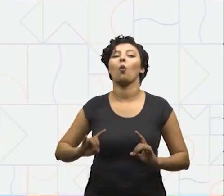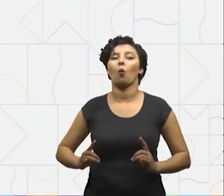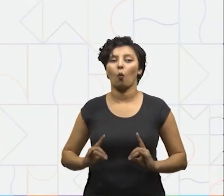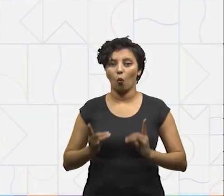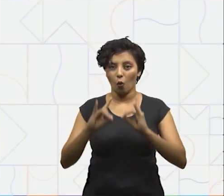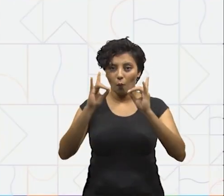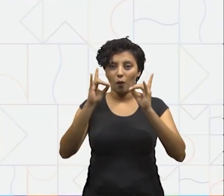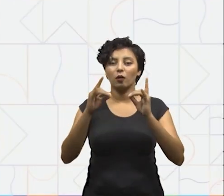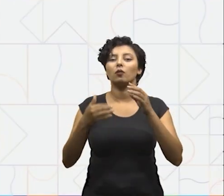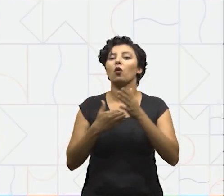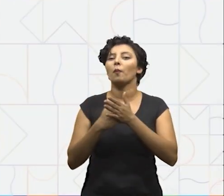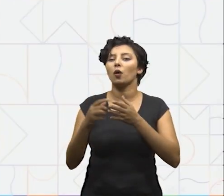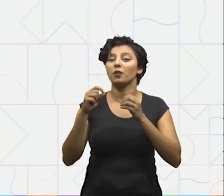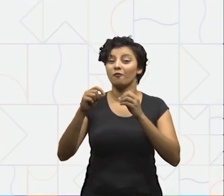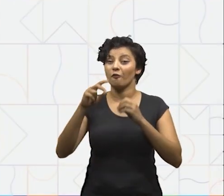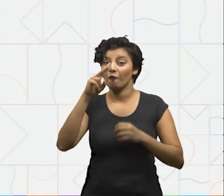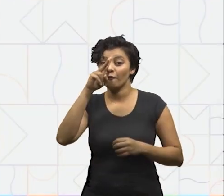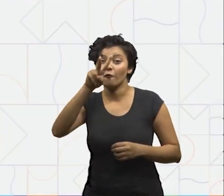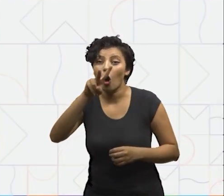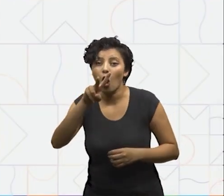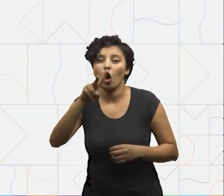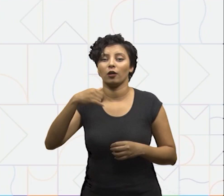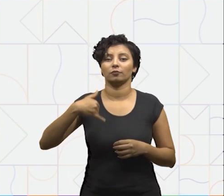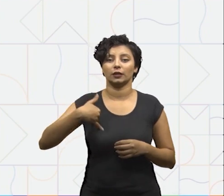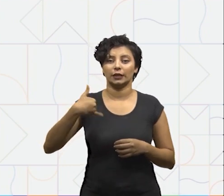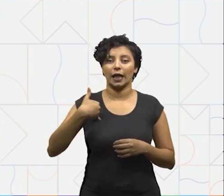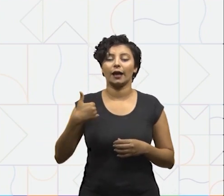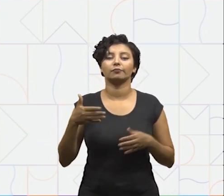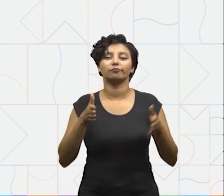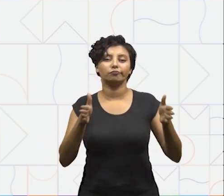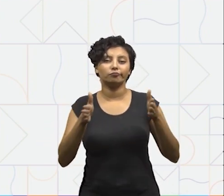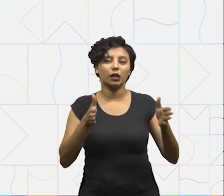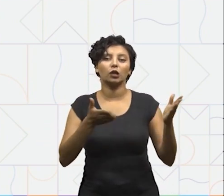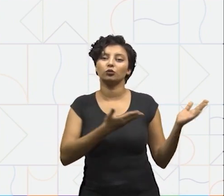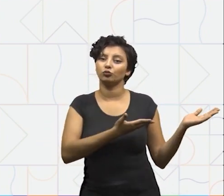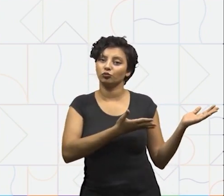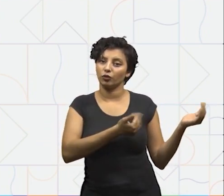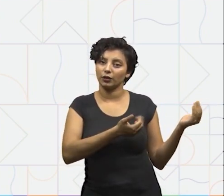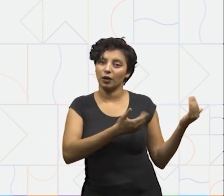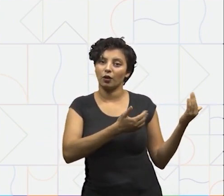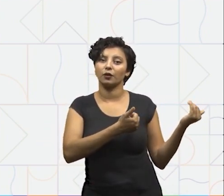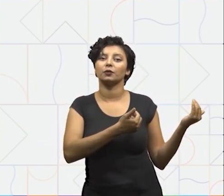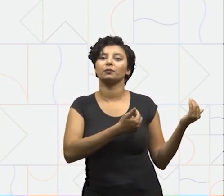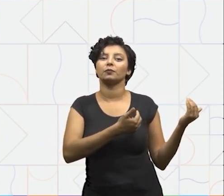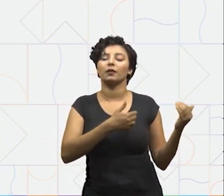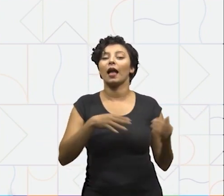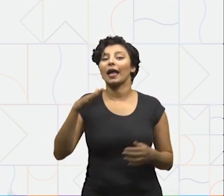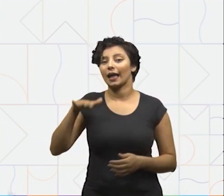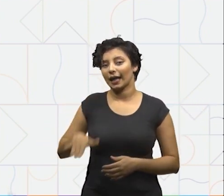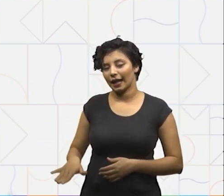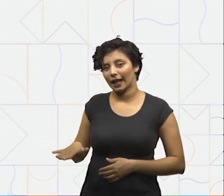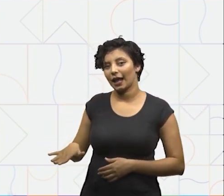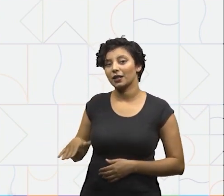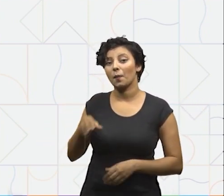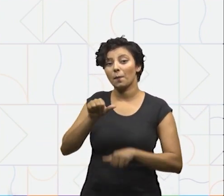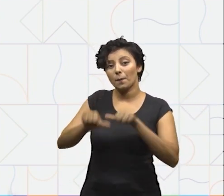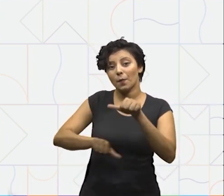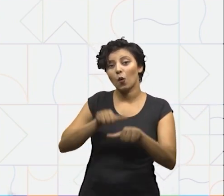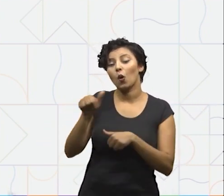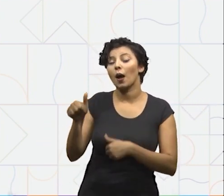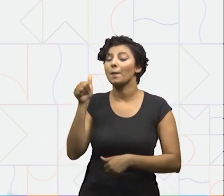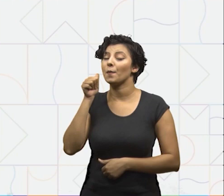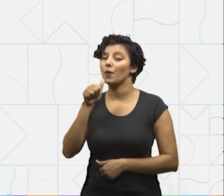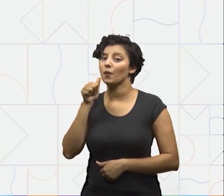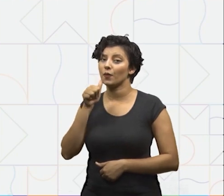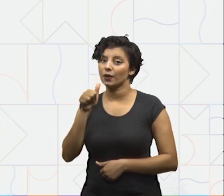hormônios entram em ação com mais intensidade a partir da puberdade, fazendo o corpo de criança se